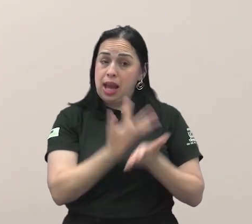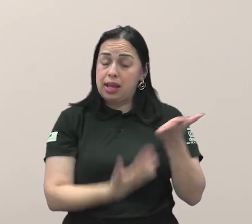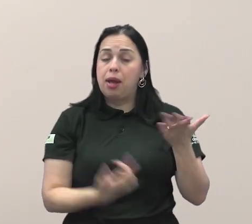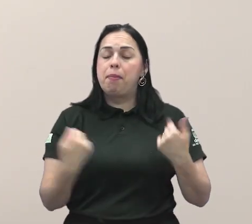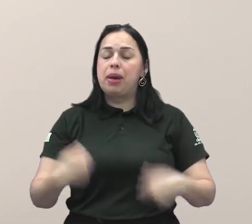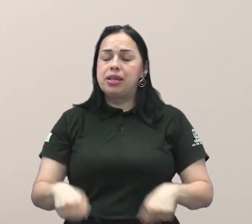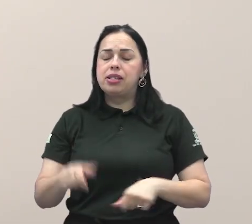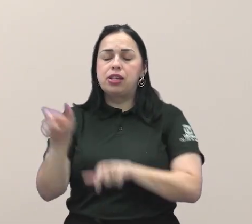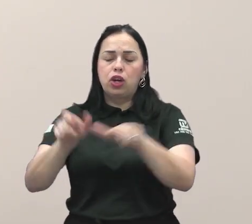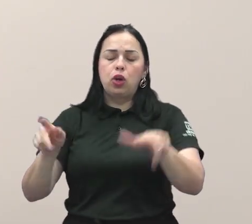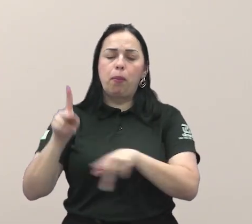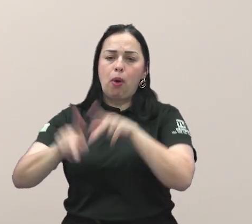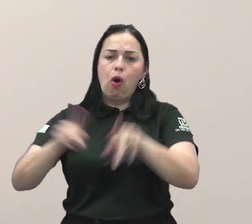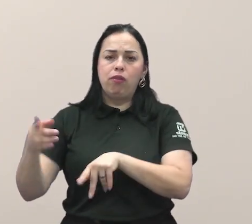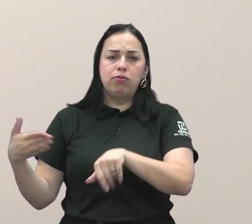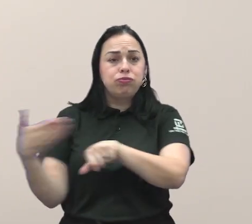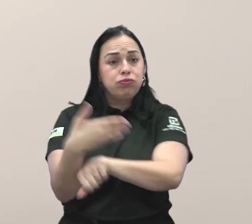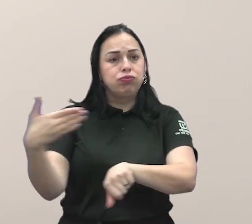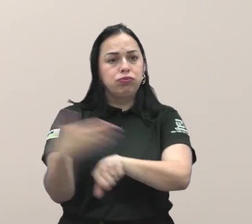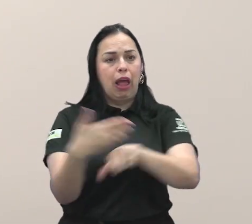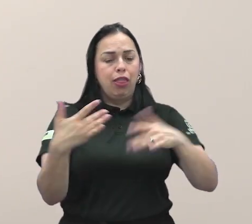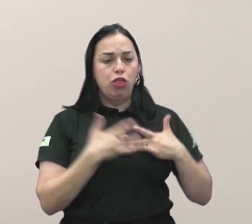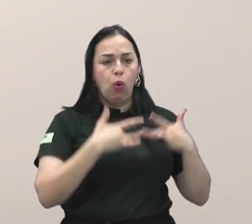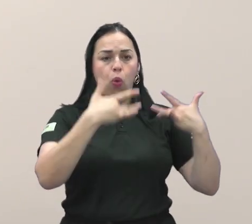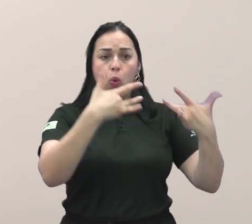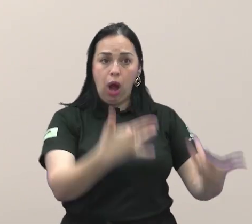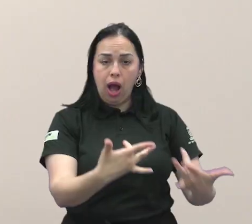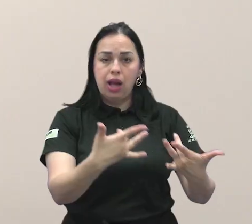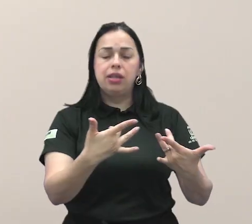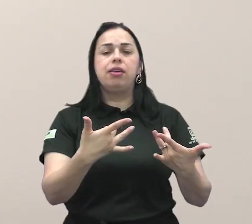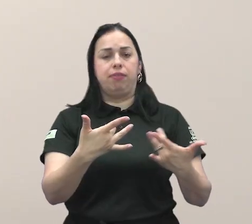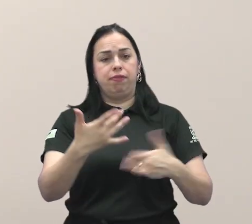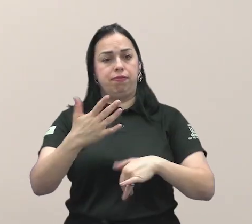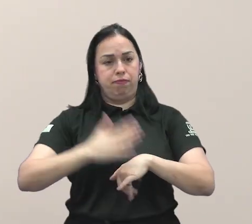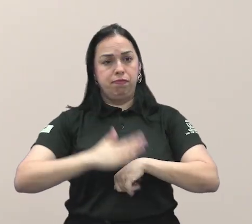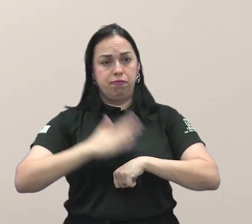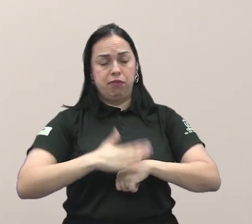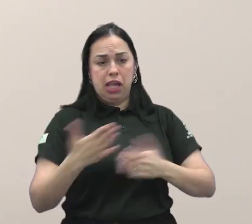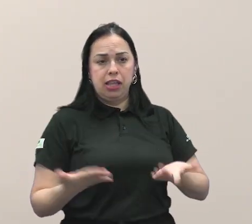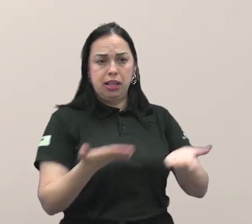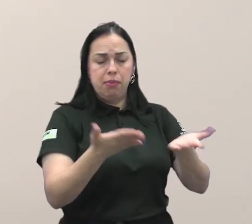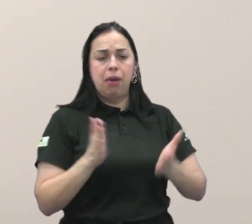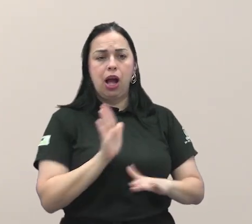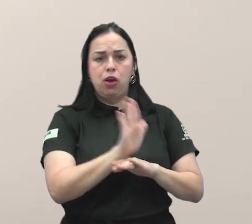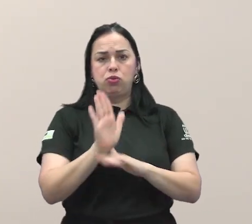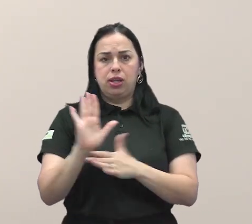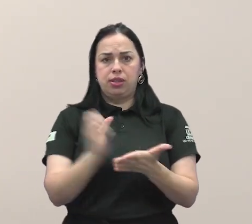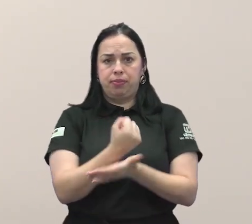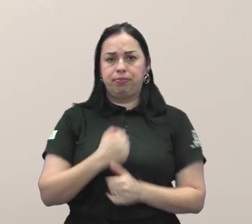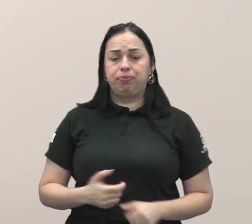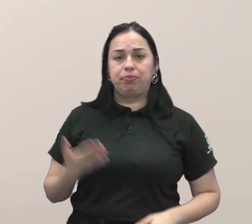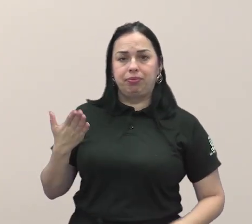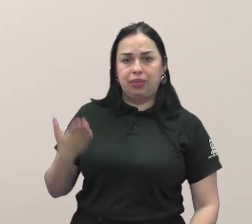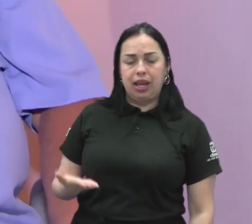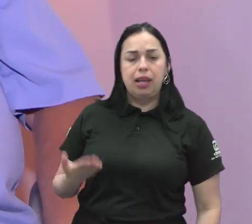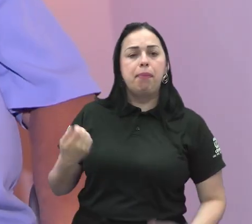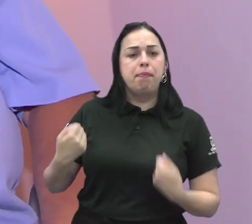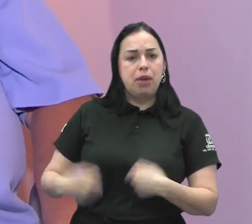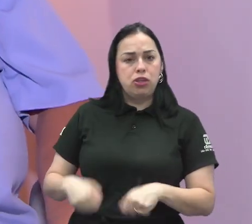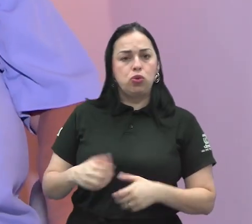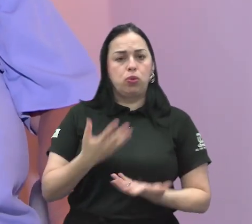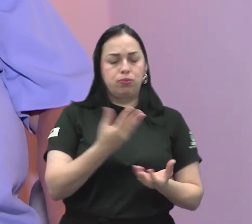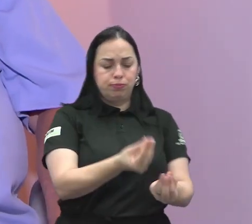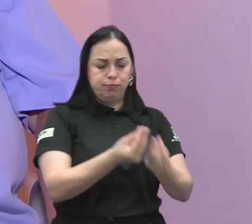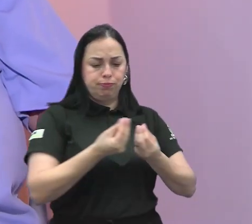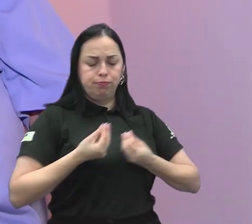então a gente solicita que a população de São José dos Campos vá até o banco de sangue fazer sua doação para salvar vidas. Depois